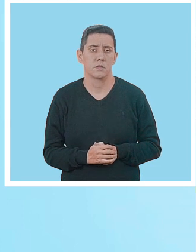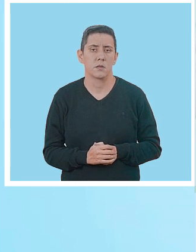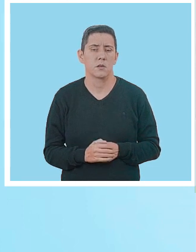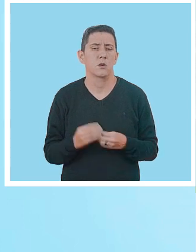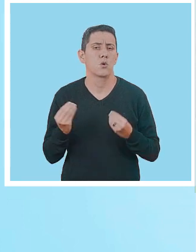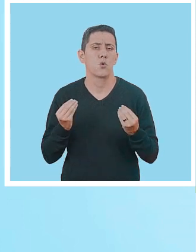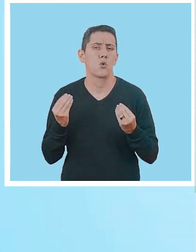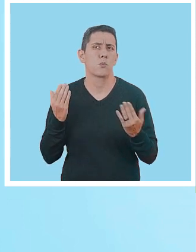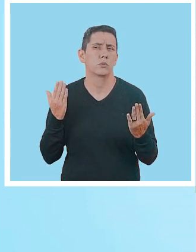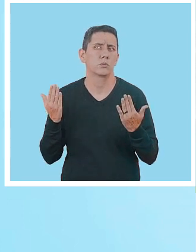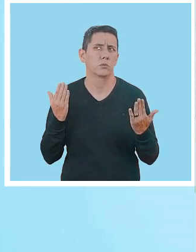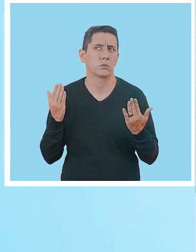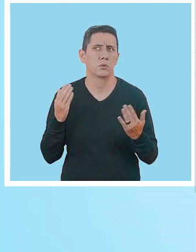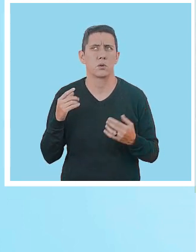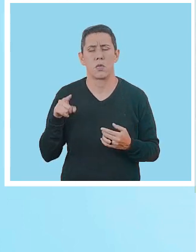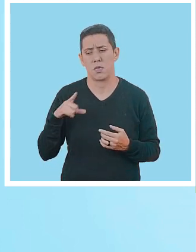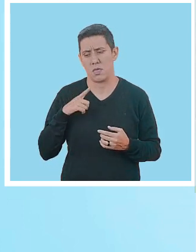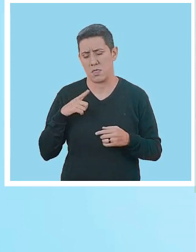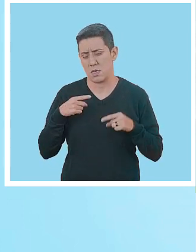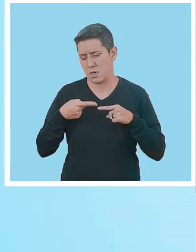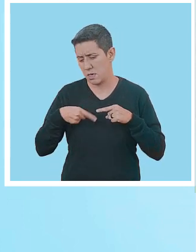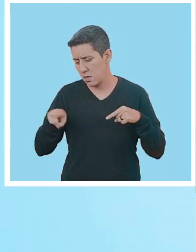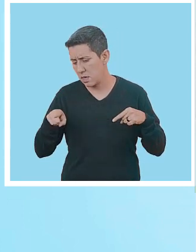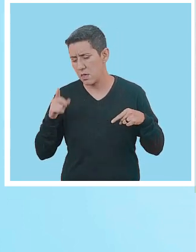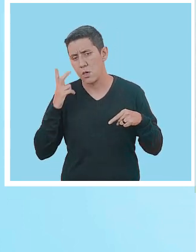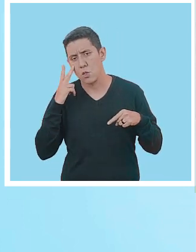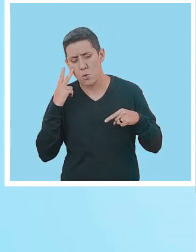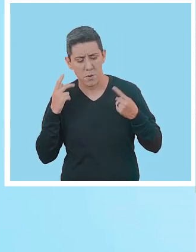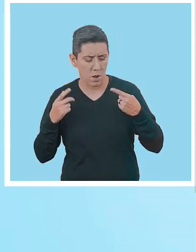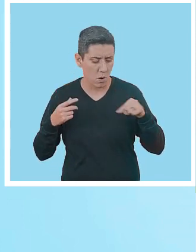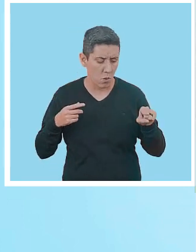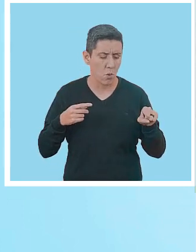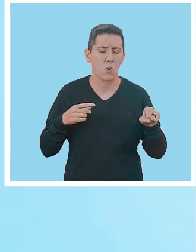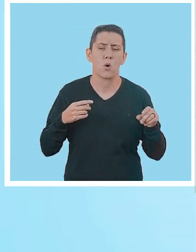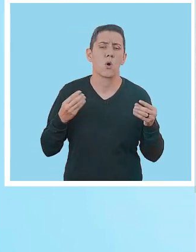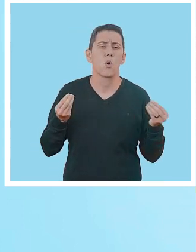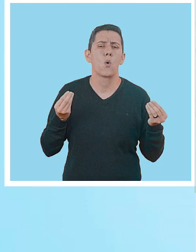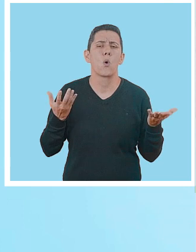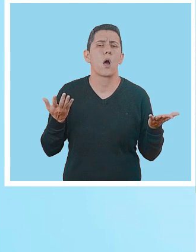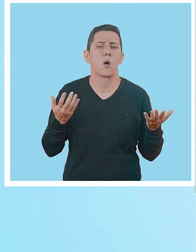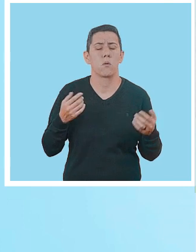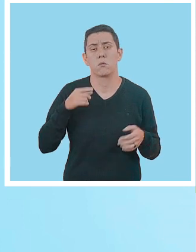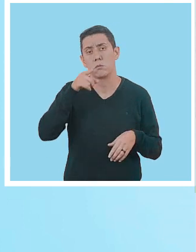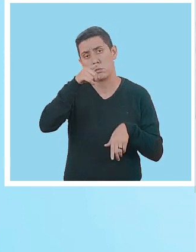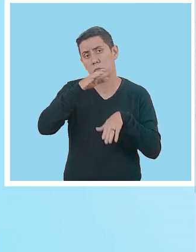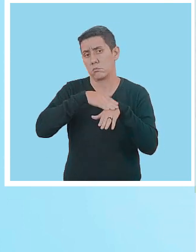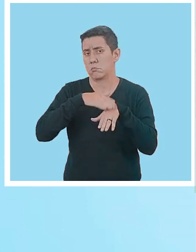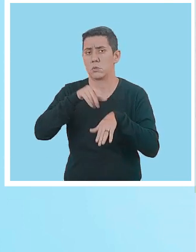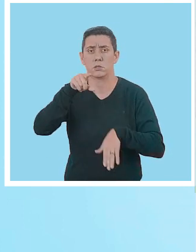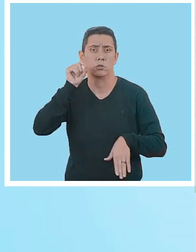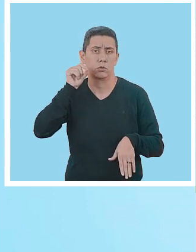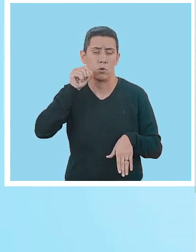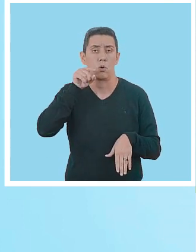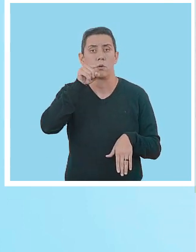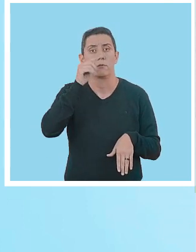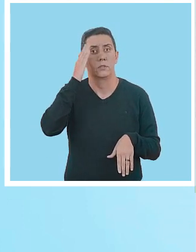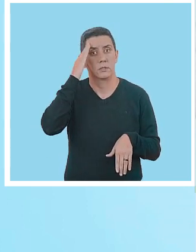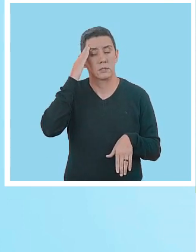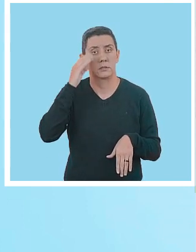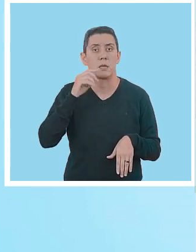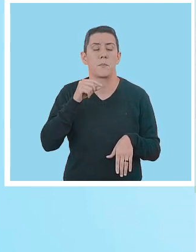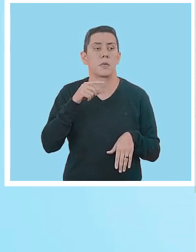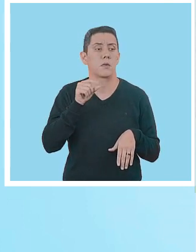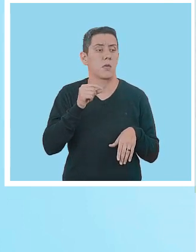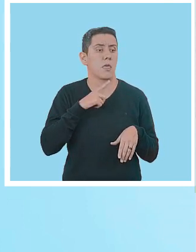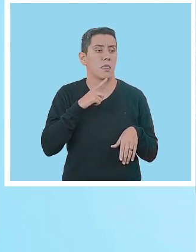cargas críticas com a E essas cargas é a que o cliente escolher as cargas que ele julgar como críticas